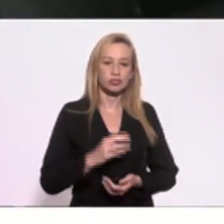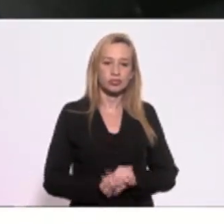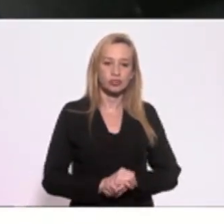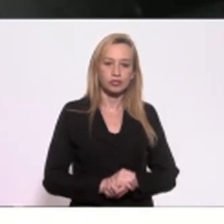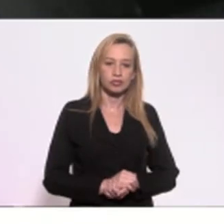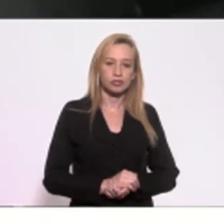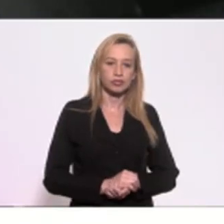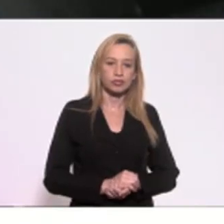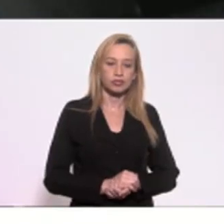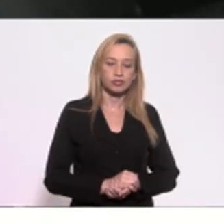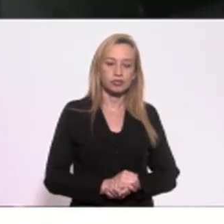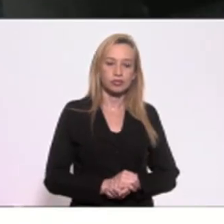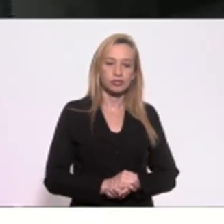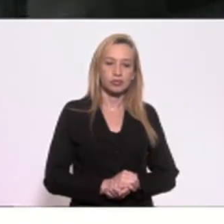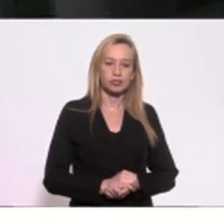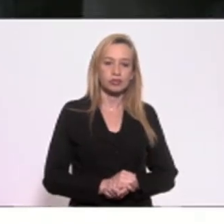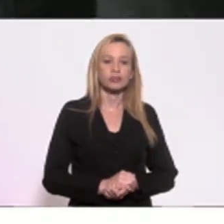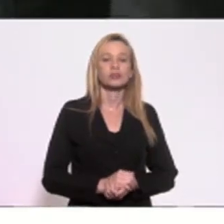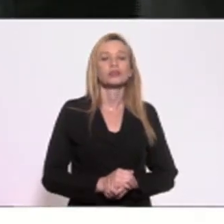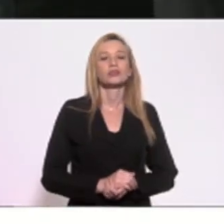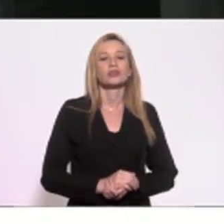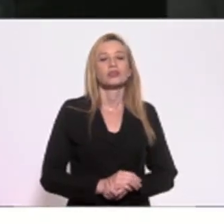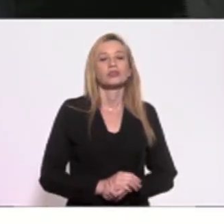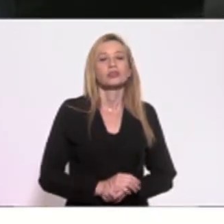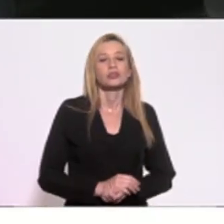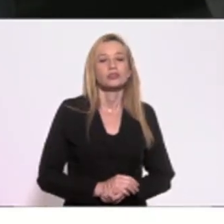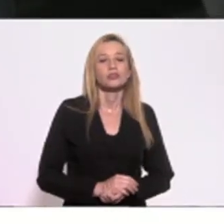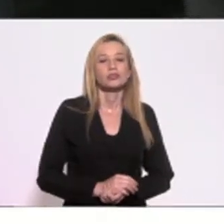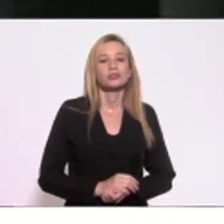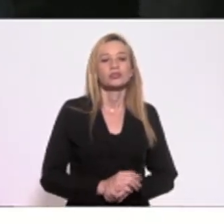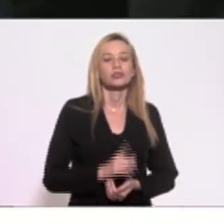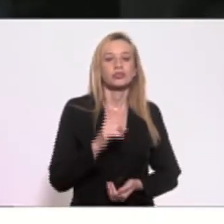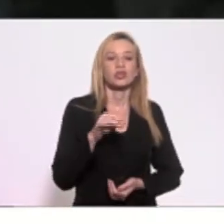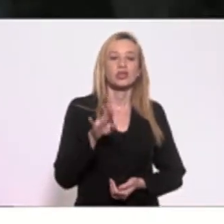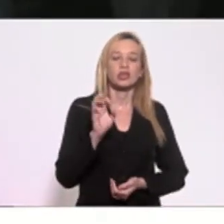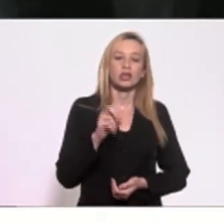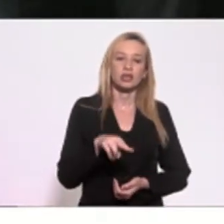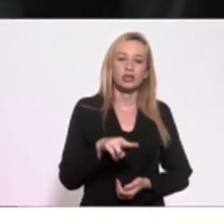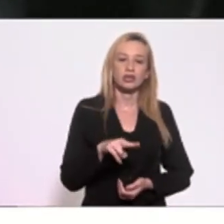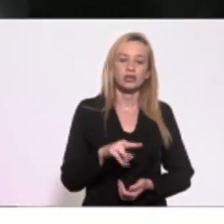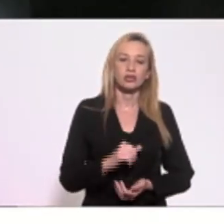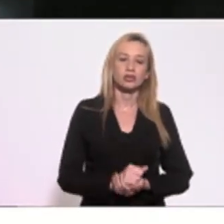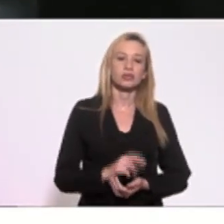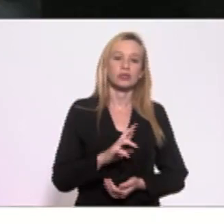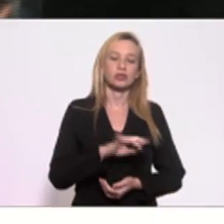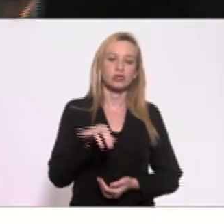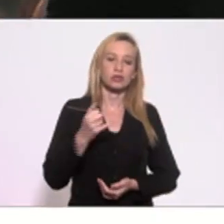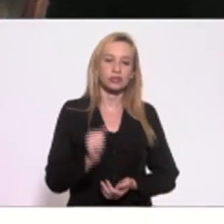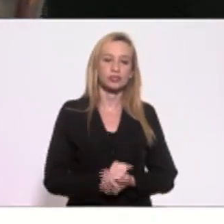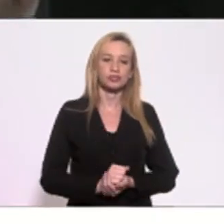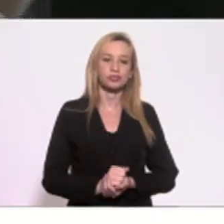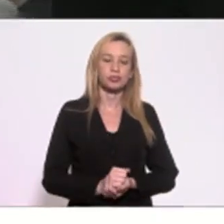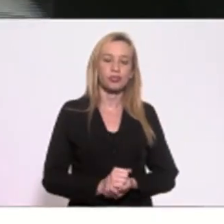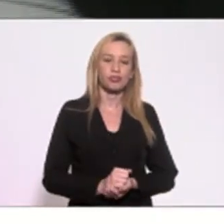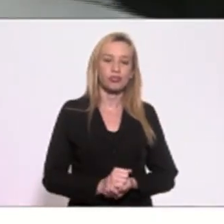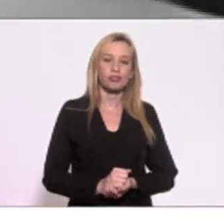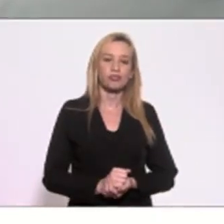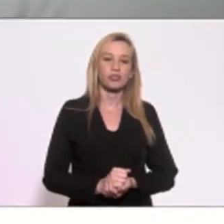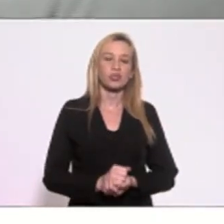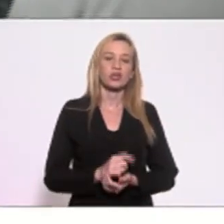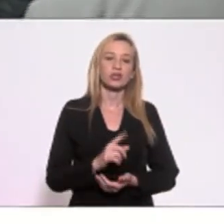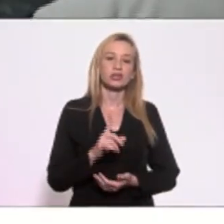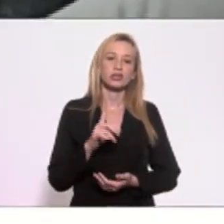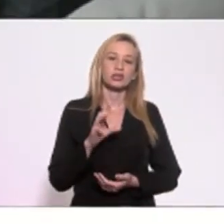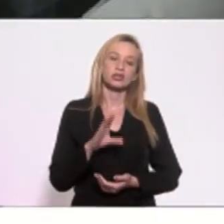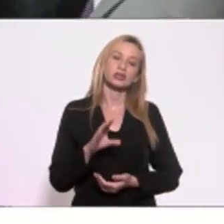hipóteses previstas no caput do artigo 1º, o Departamento de Trânsito do Estado do Rio de Janeiro, DETRAN-RJ, deverá emitir o certificado de